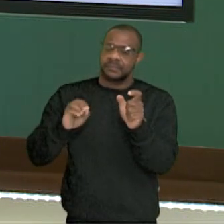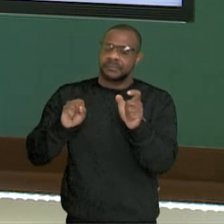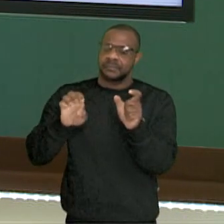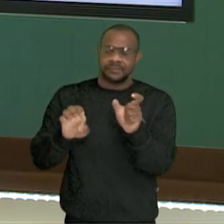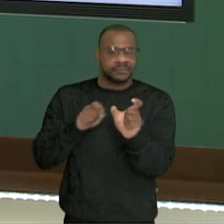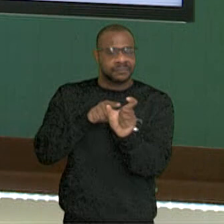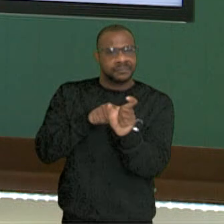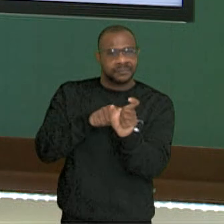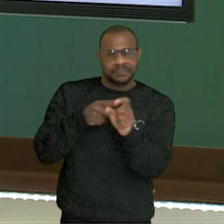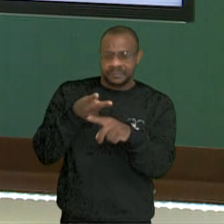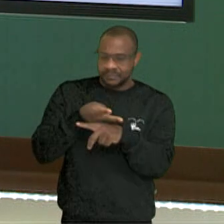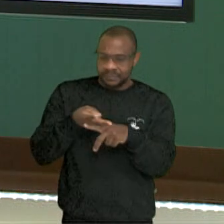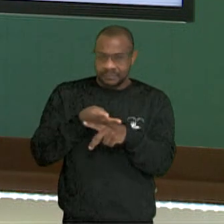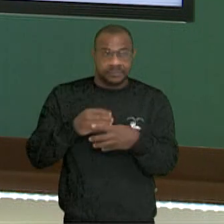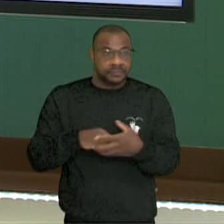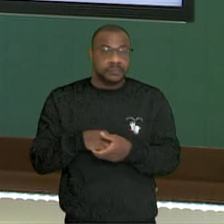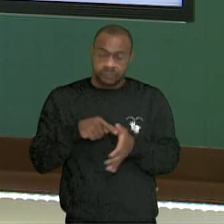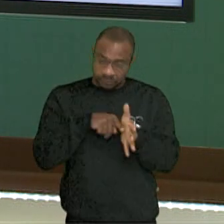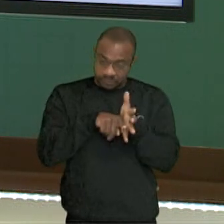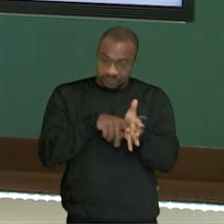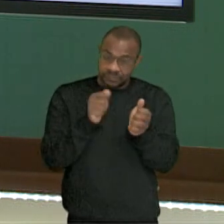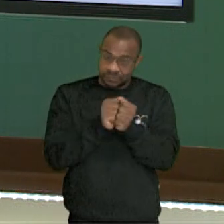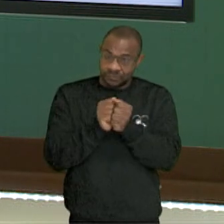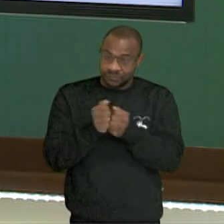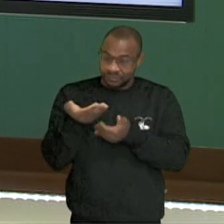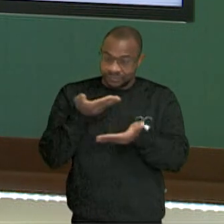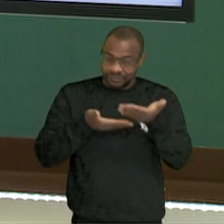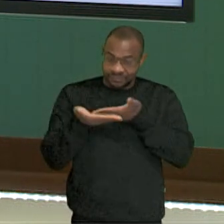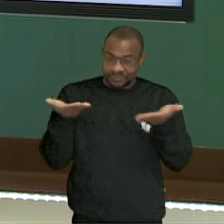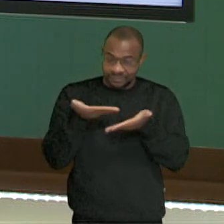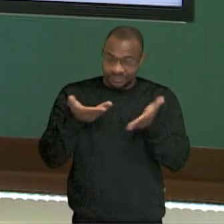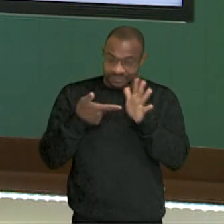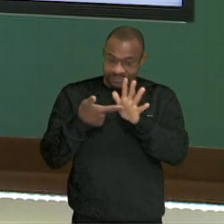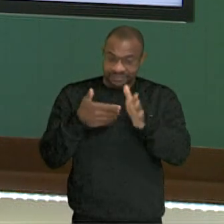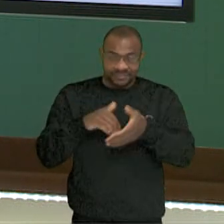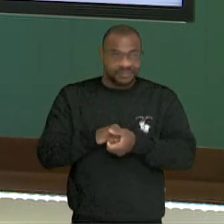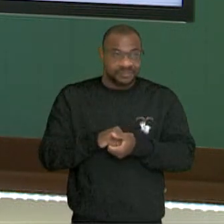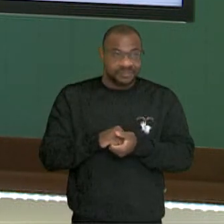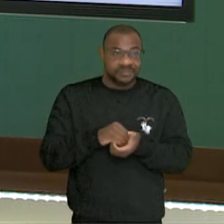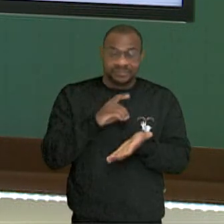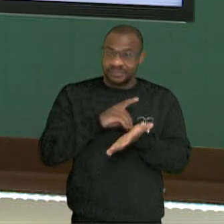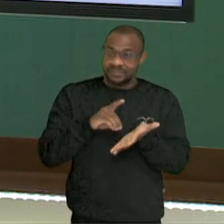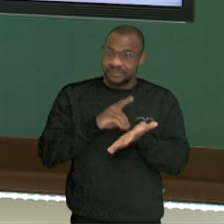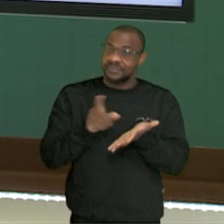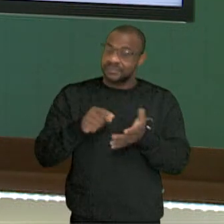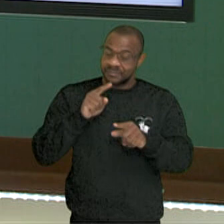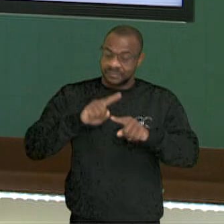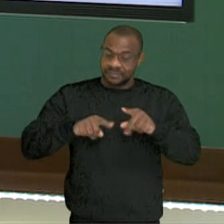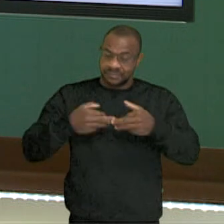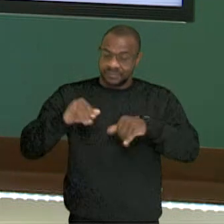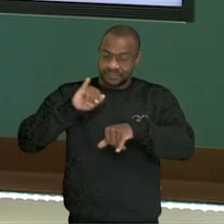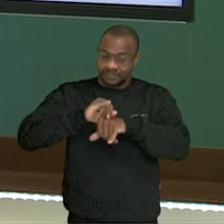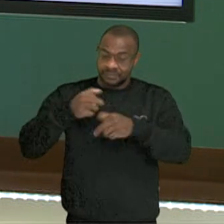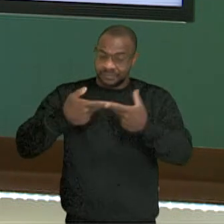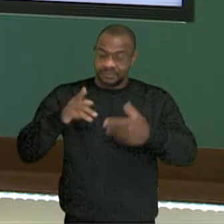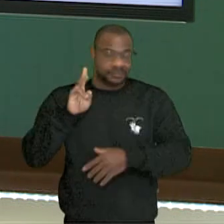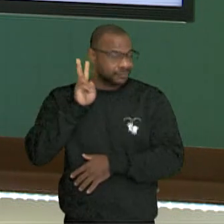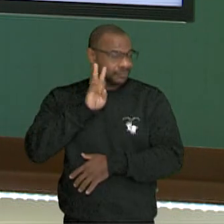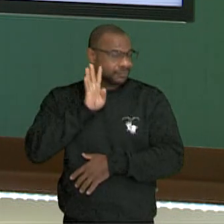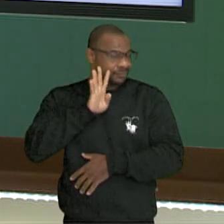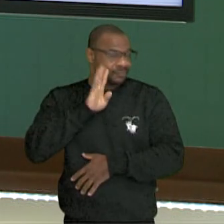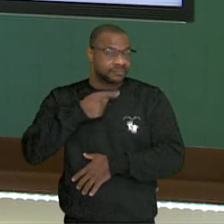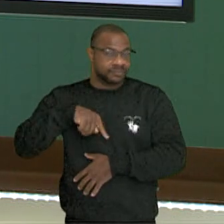dicionário e vou junto com vocês pesquisar. Então, o dicionário é um instrumento, um objeto super legal, porque nós